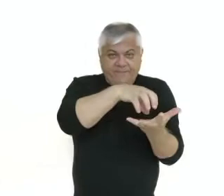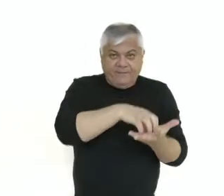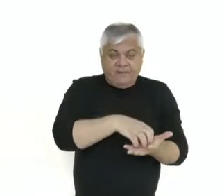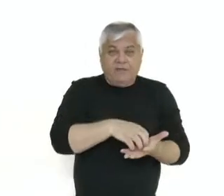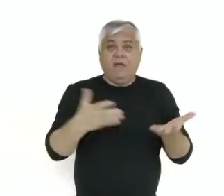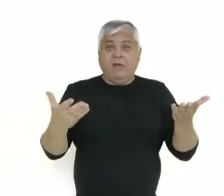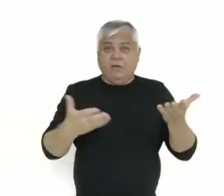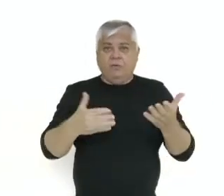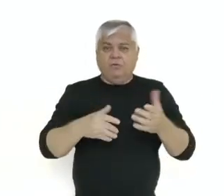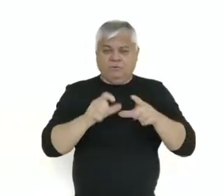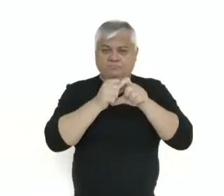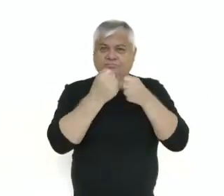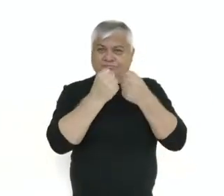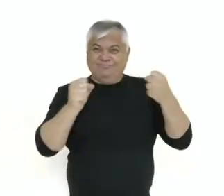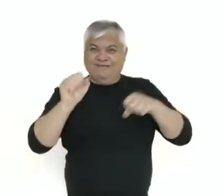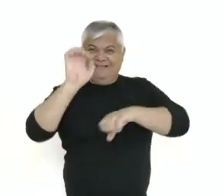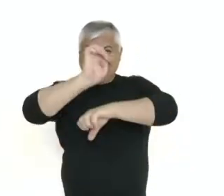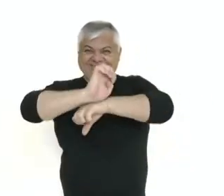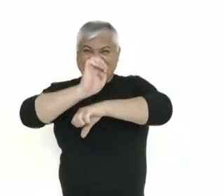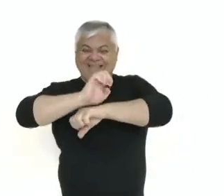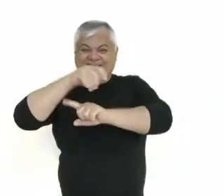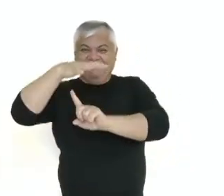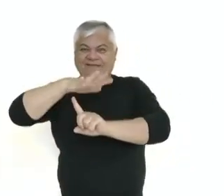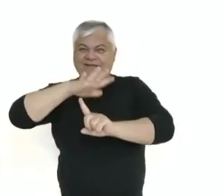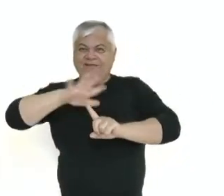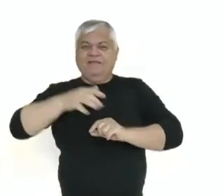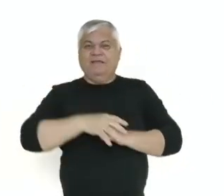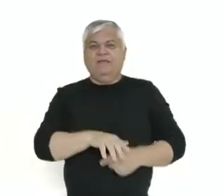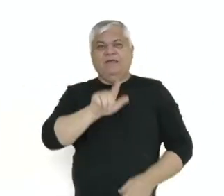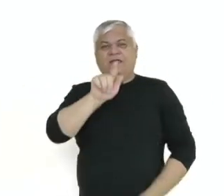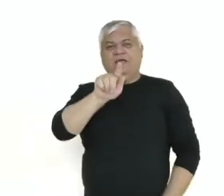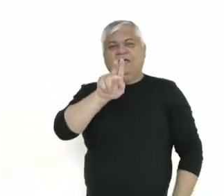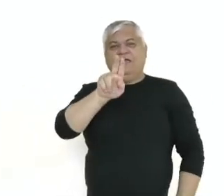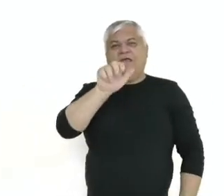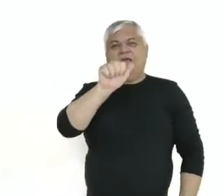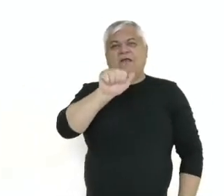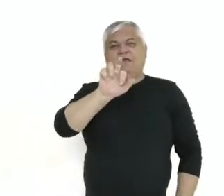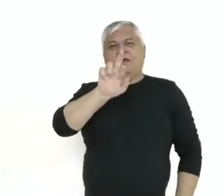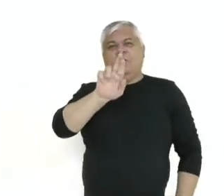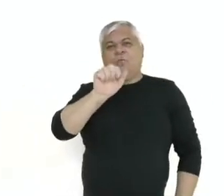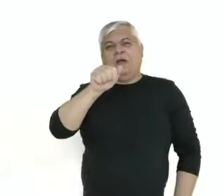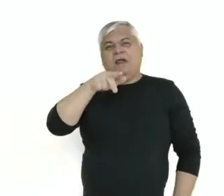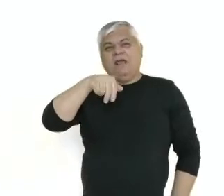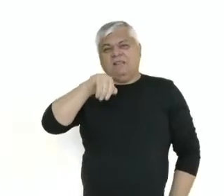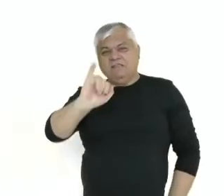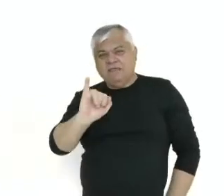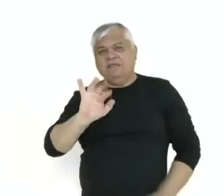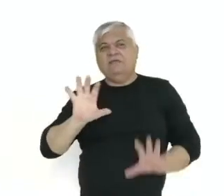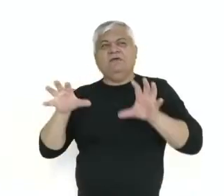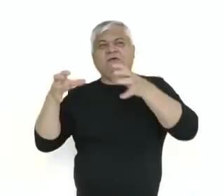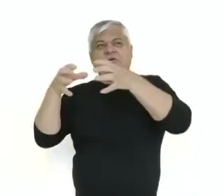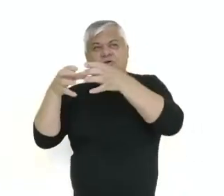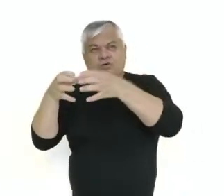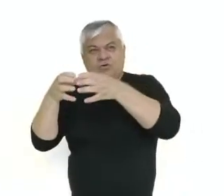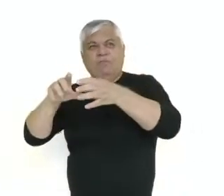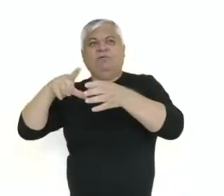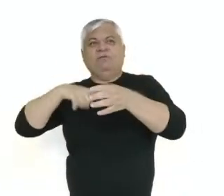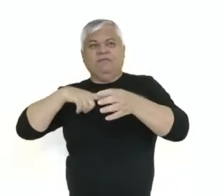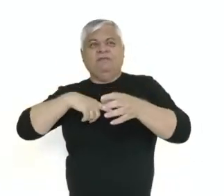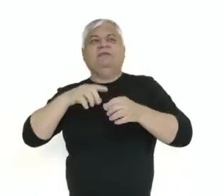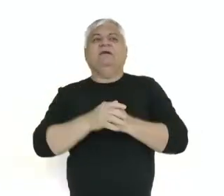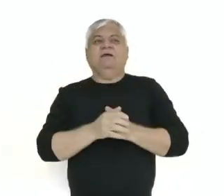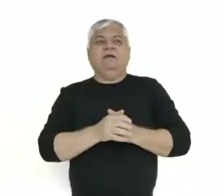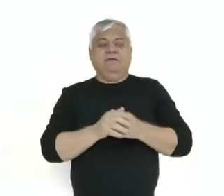é o Paraná, nós vamos ter em especial os Guaranis, que se dividiam nos grupos Mbiá e Andeva, bem como